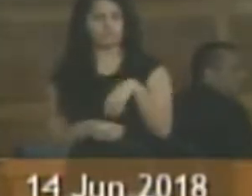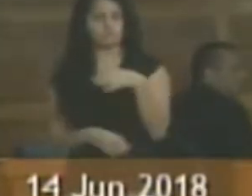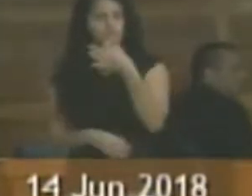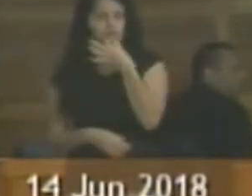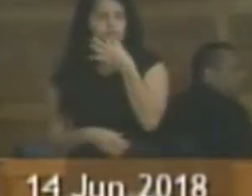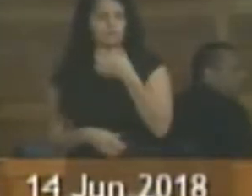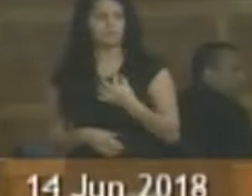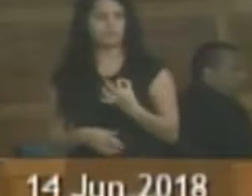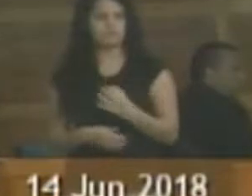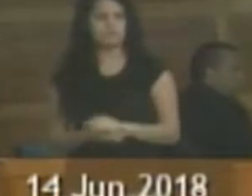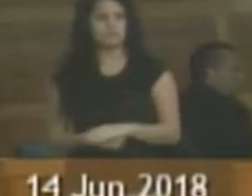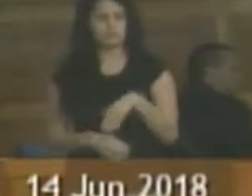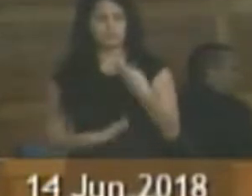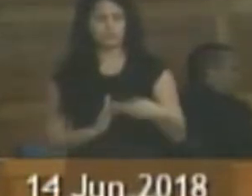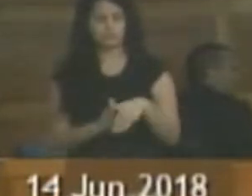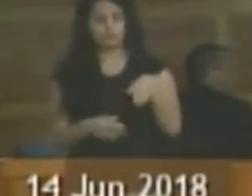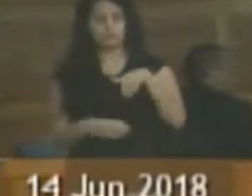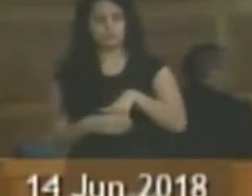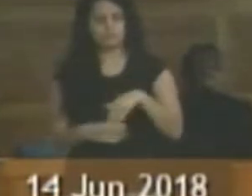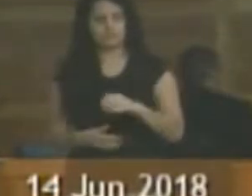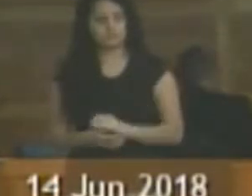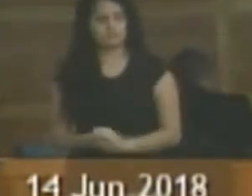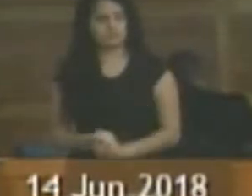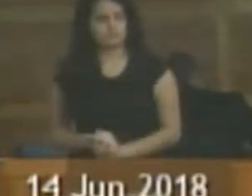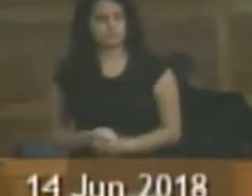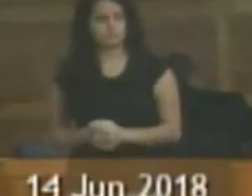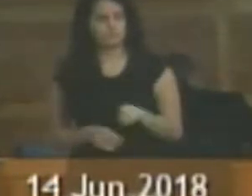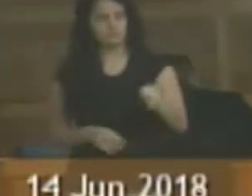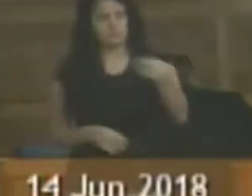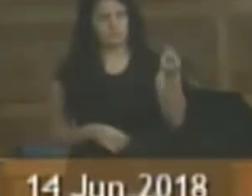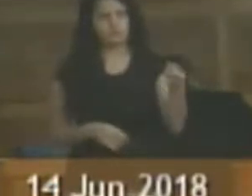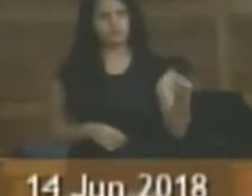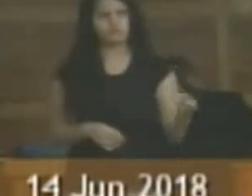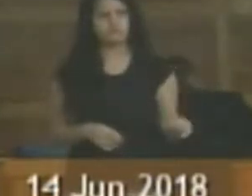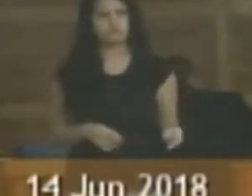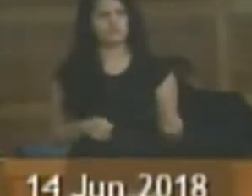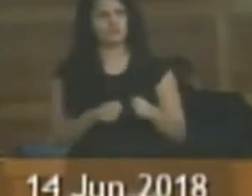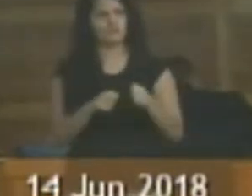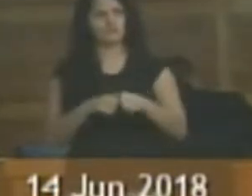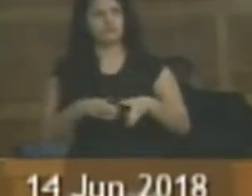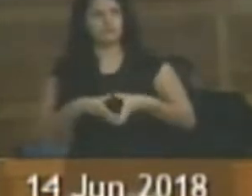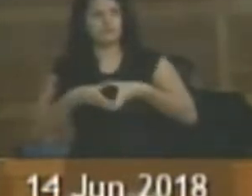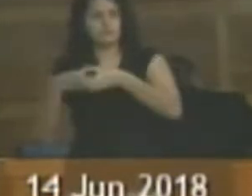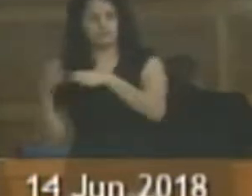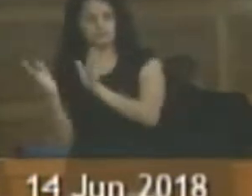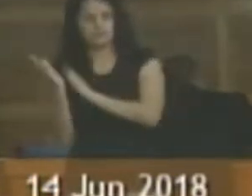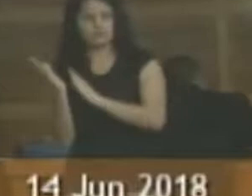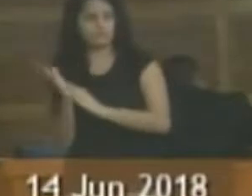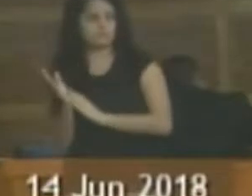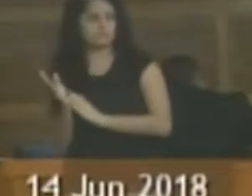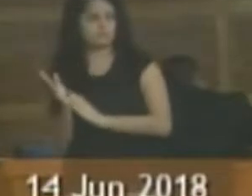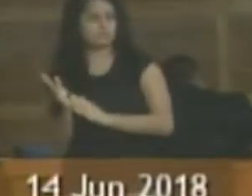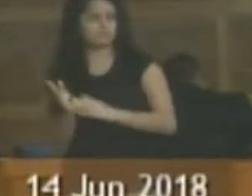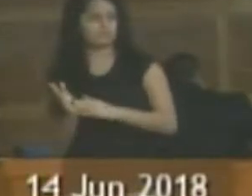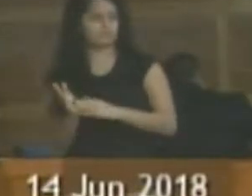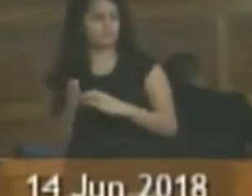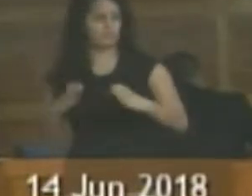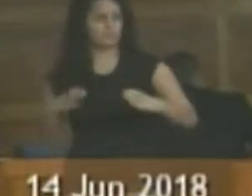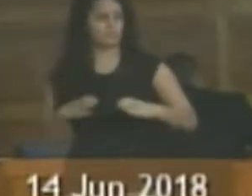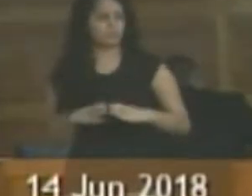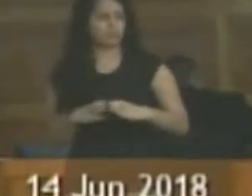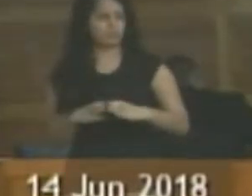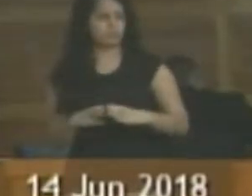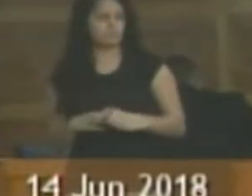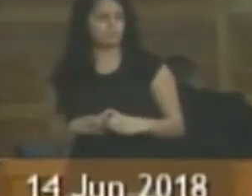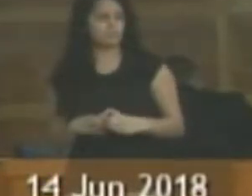sido aprovada por unanimidade de votos. Em seguida, foi realizada a entrega de moção de aplauso à Organização Assistencial